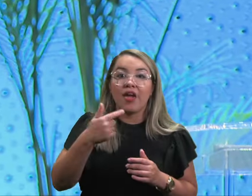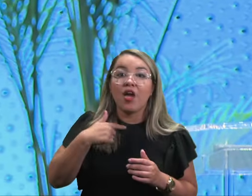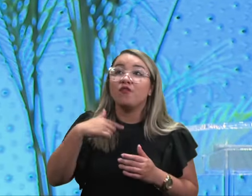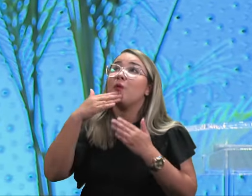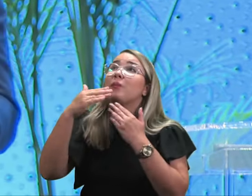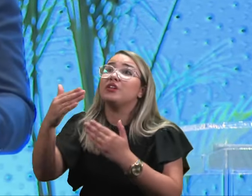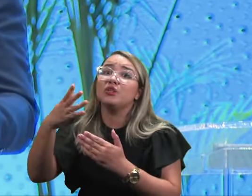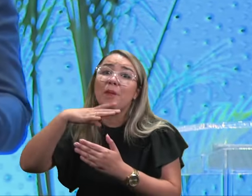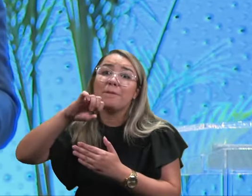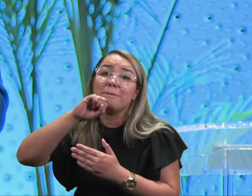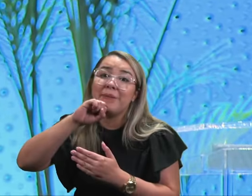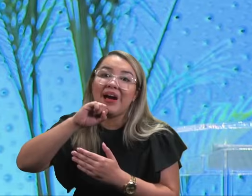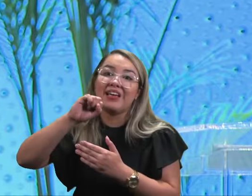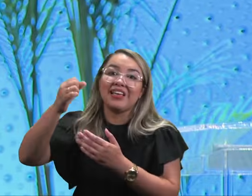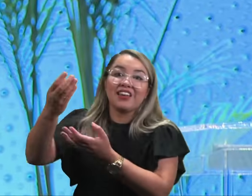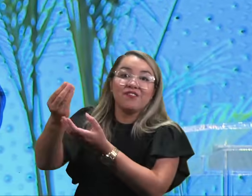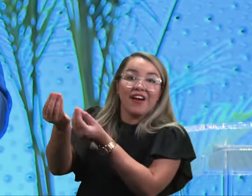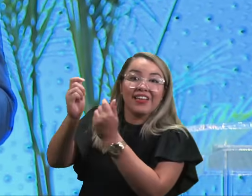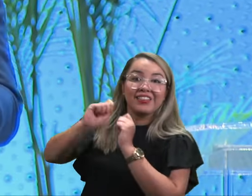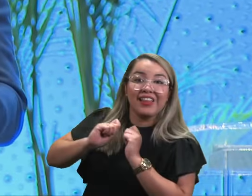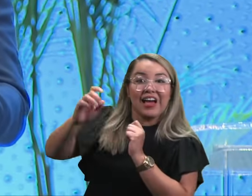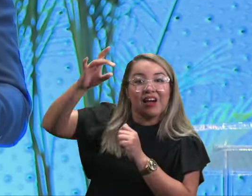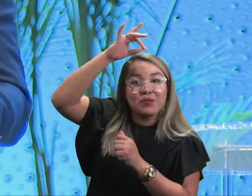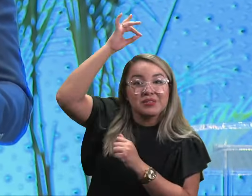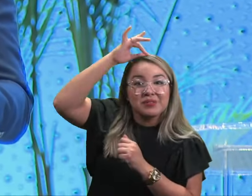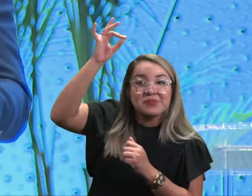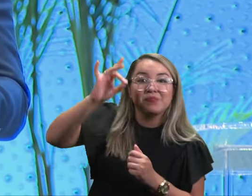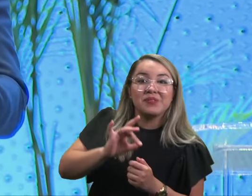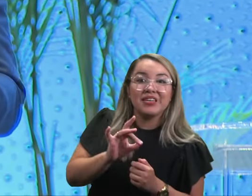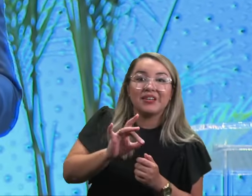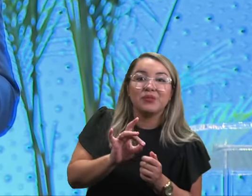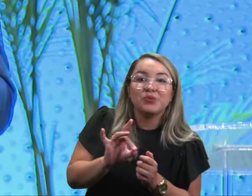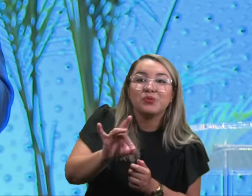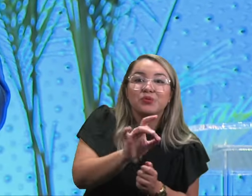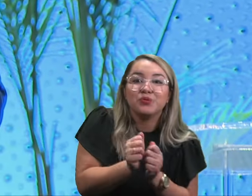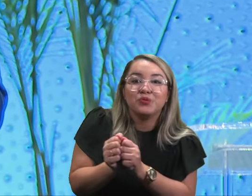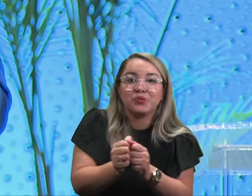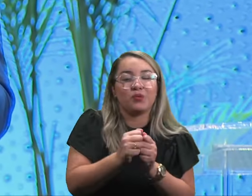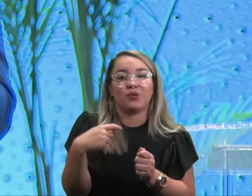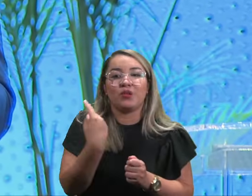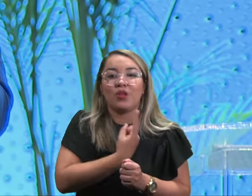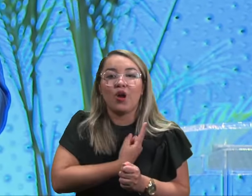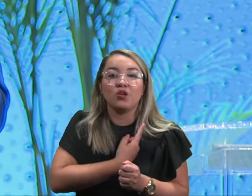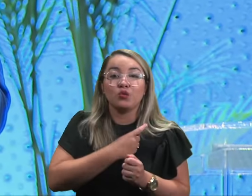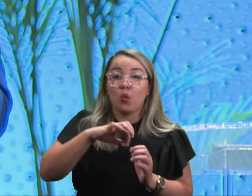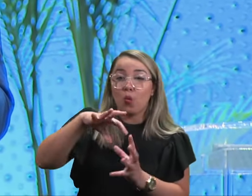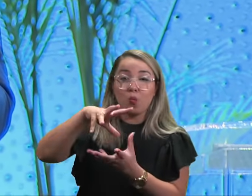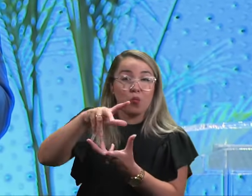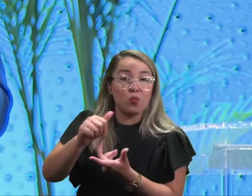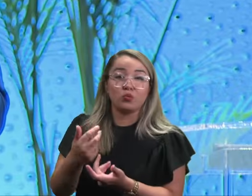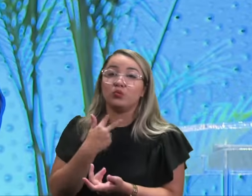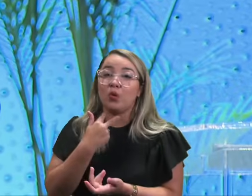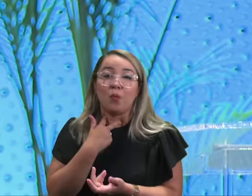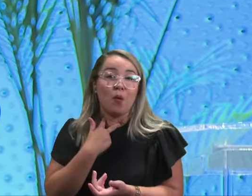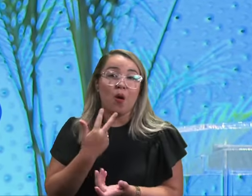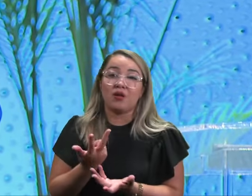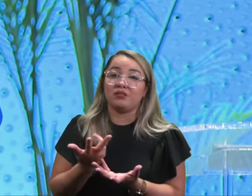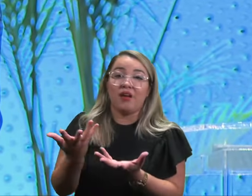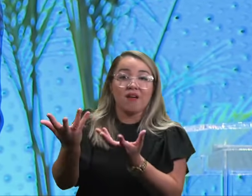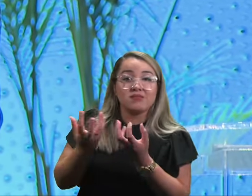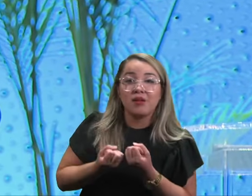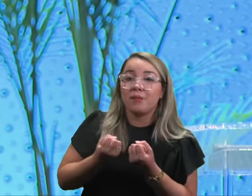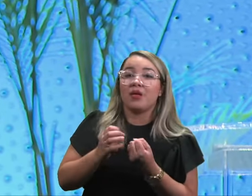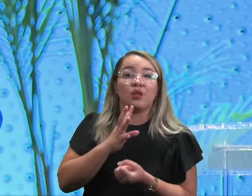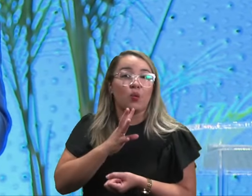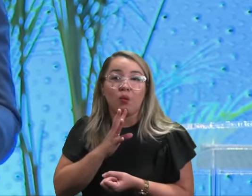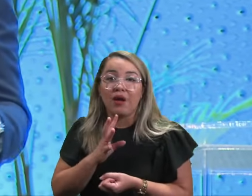ele vai enviar o Consolador para estar para sempre com vocês. Ele é o Espírito da verdade. Versículo 17: o mundo não pode receber, nem o conhece, mas ele habita